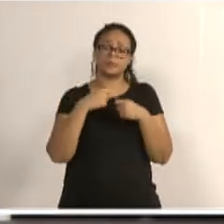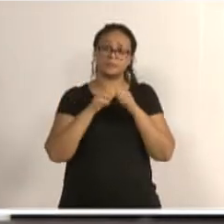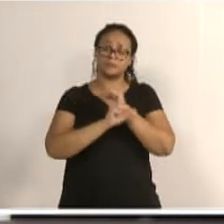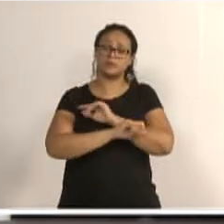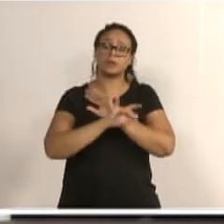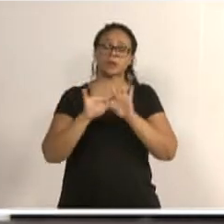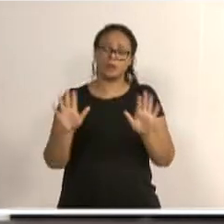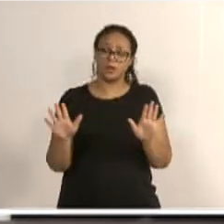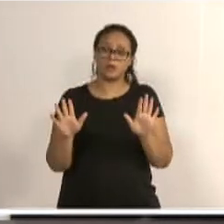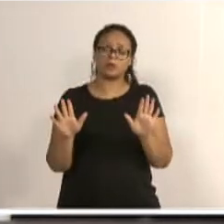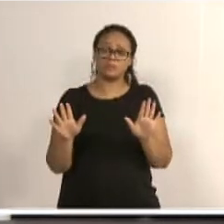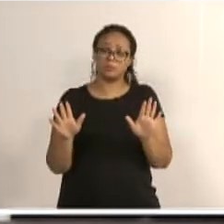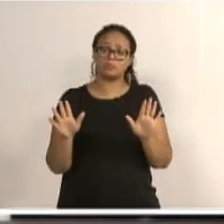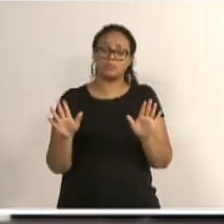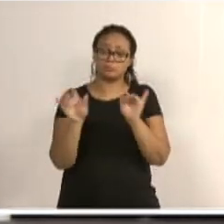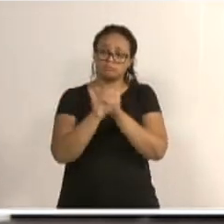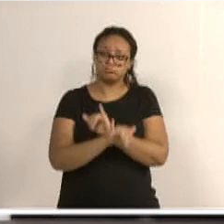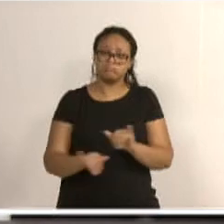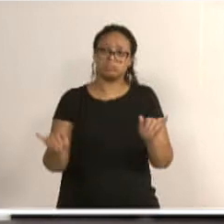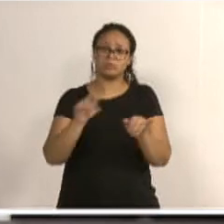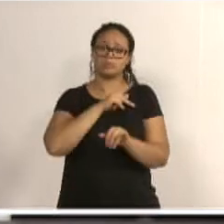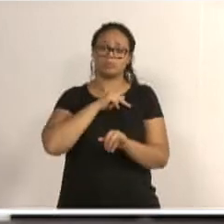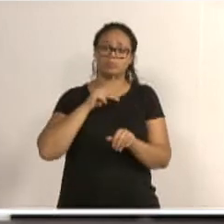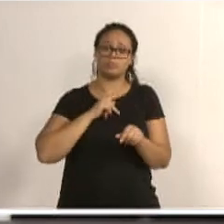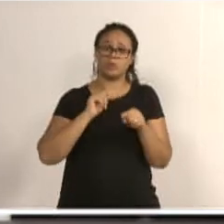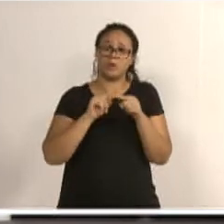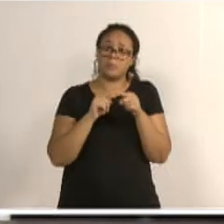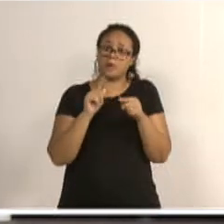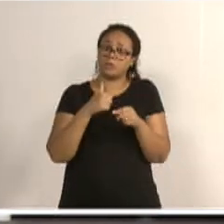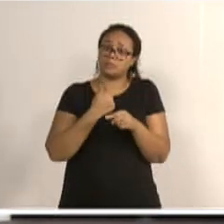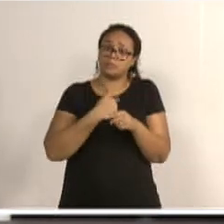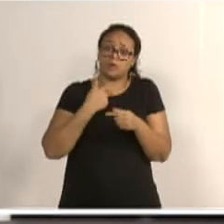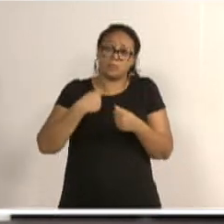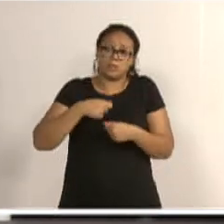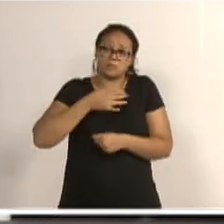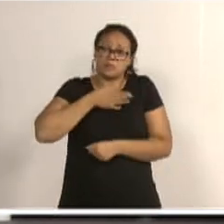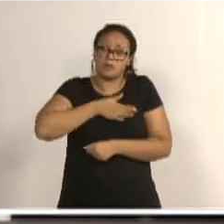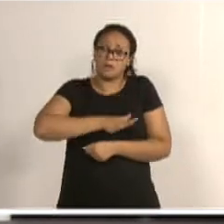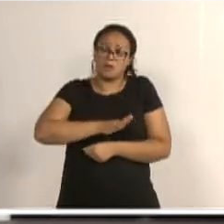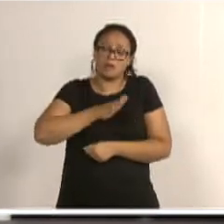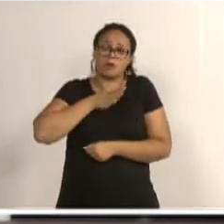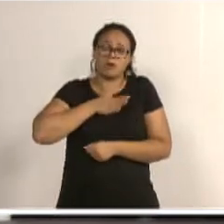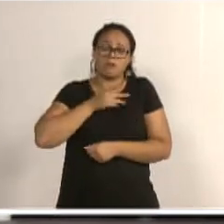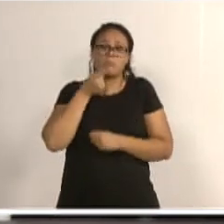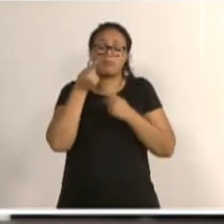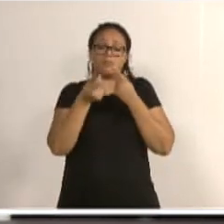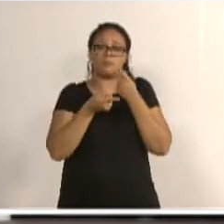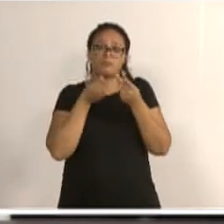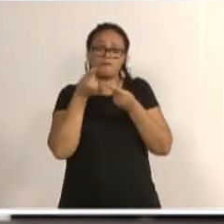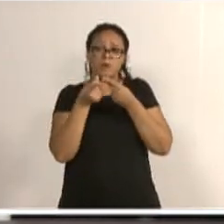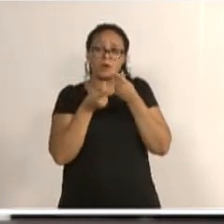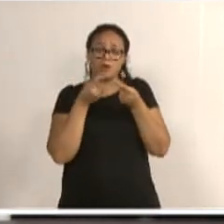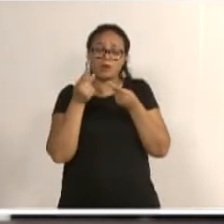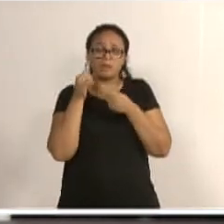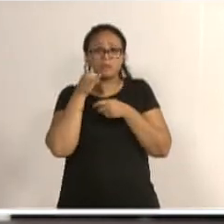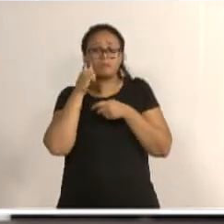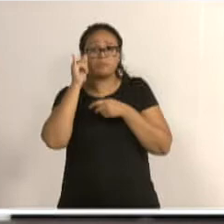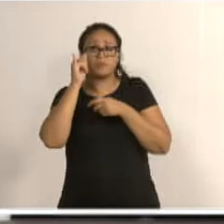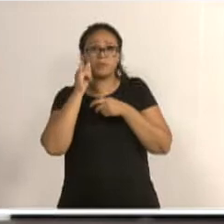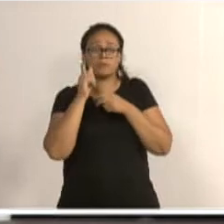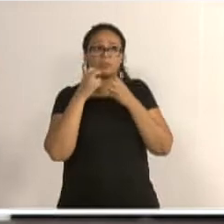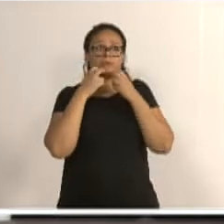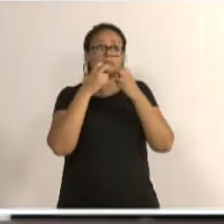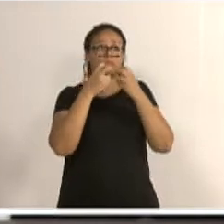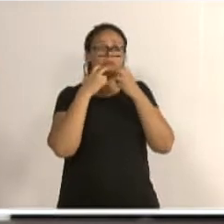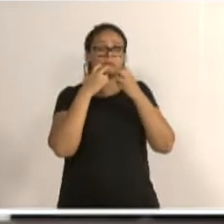a público. Mas se nós não tivermos um pouco de tranquilidade para poder falar, e aí, vereadorito, o senhor sabe o funcionamento